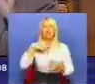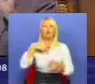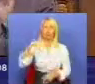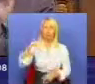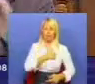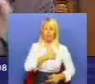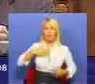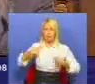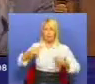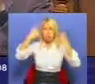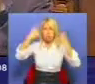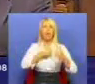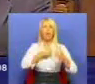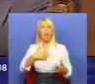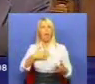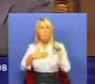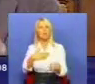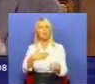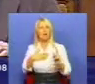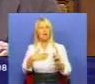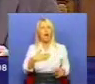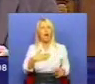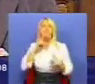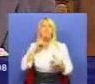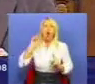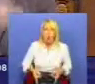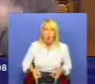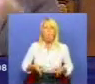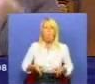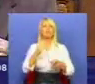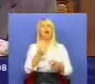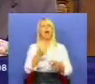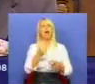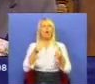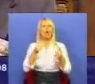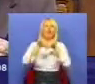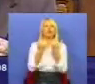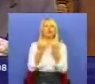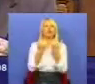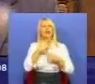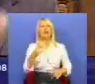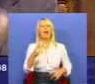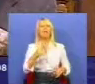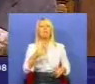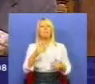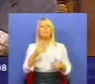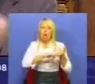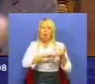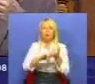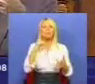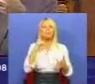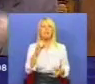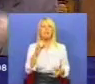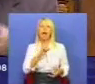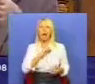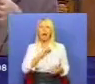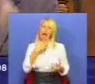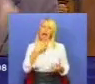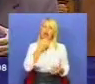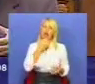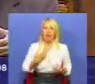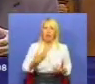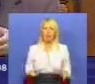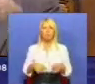empresarial, passará a ser sociedade anónima. Dia 16 de agosto, anunciou a aprovação